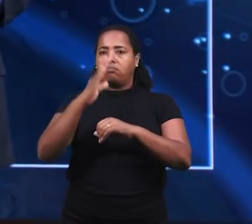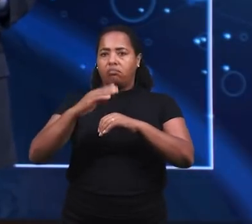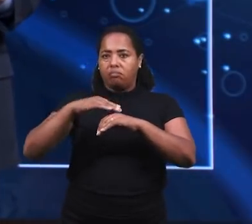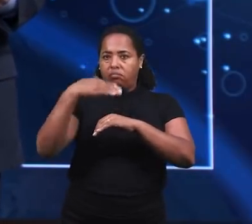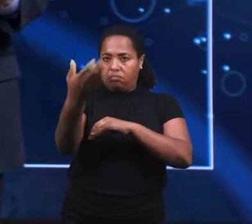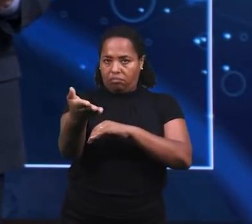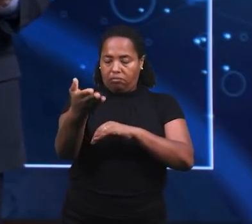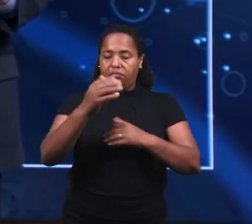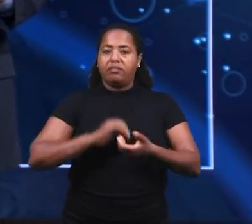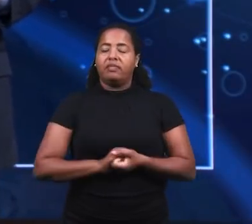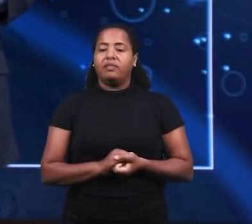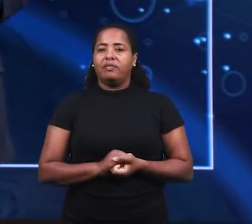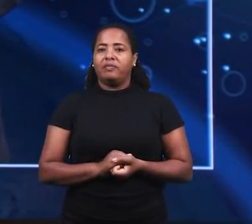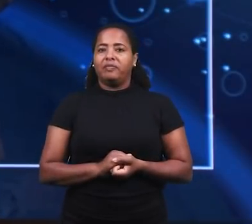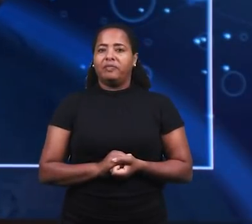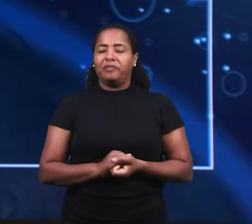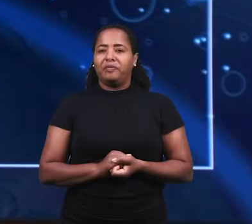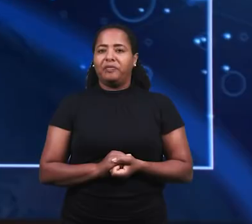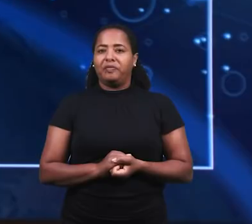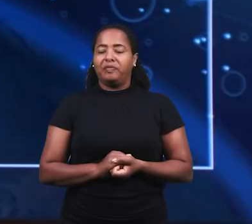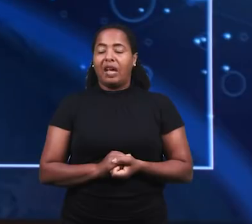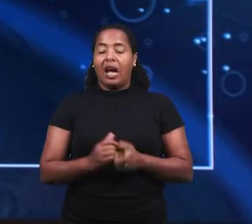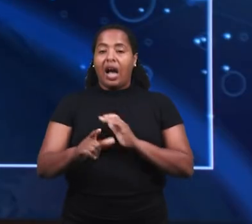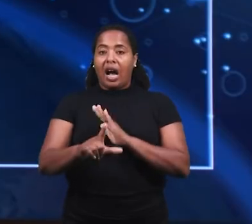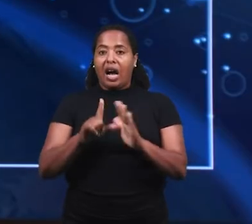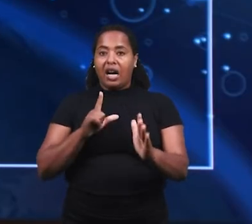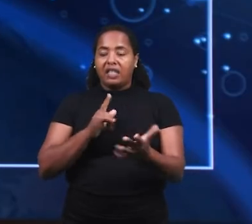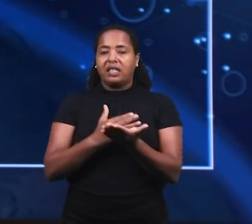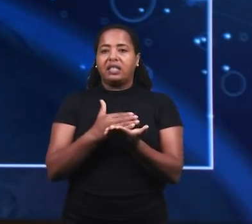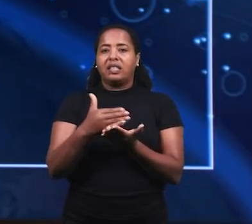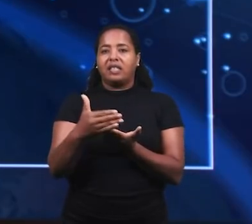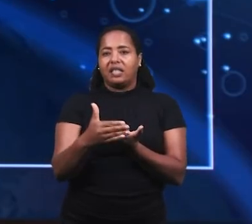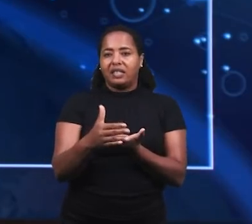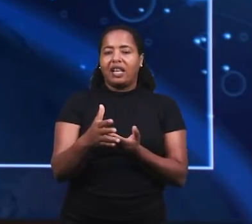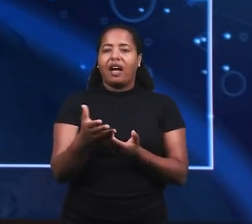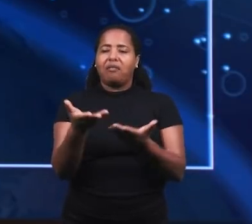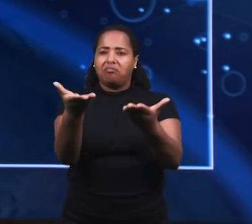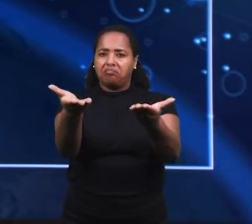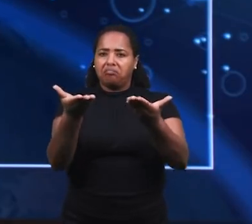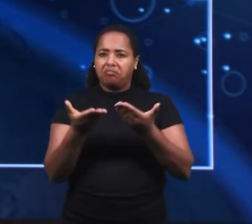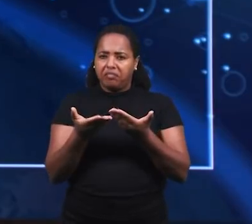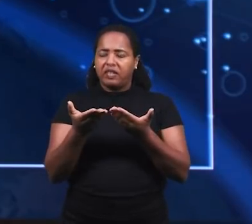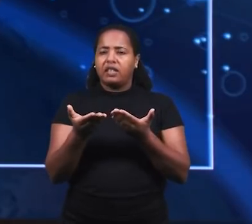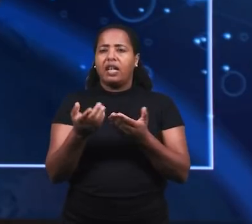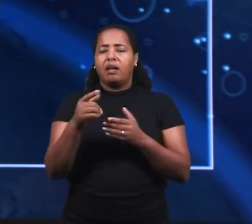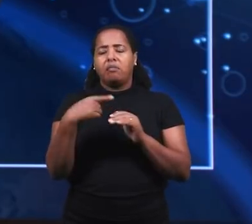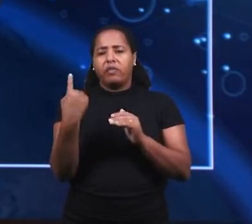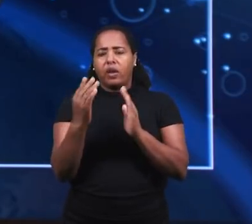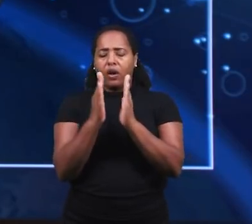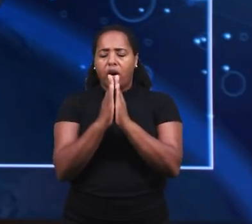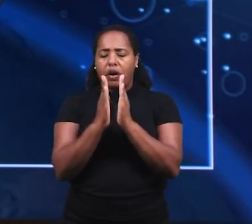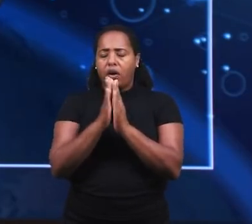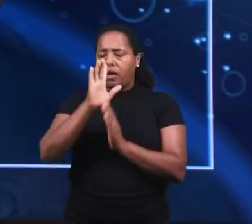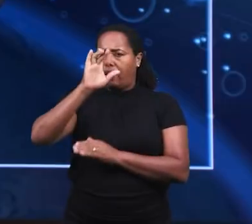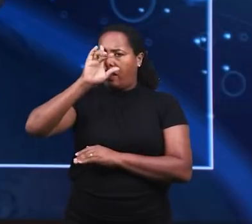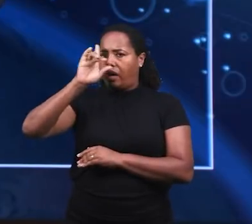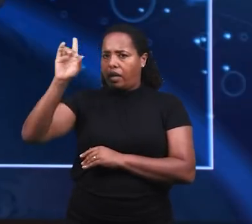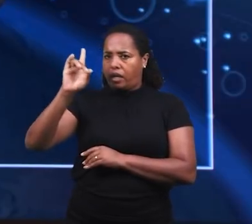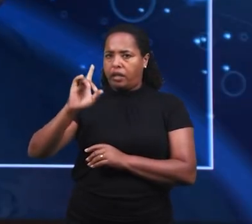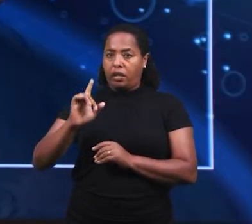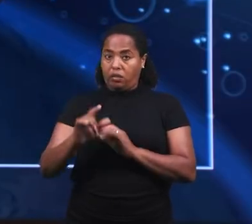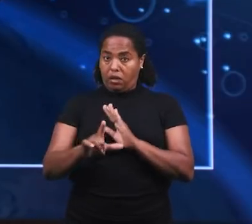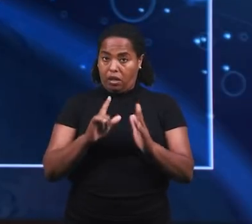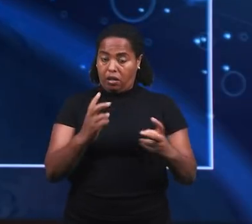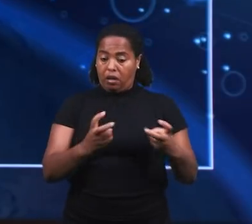igrejas ligadas a nós, fora do Brasil, no exterior. Só que antes de iniciarmos a nossa programação, eu quero te convidar para